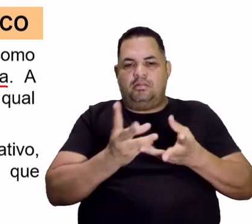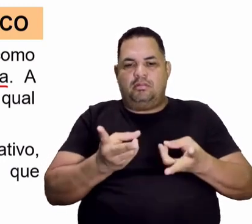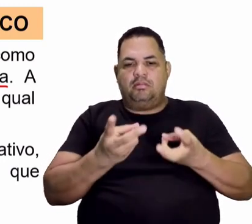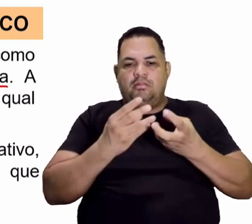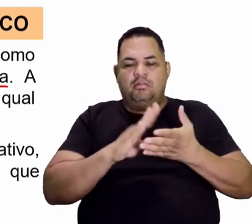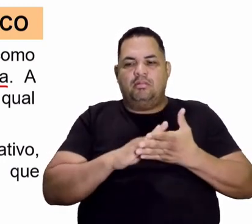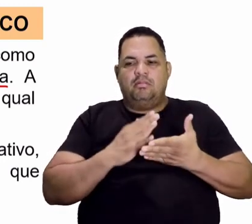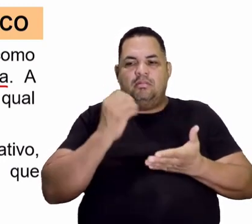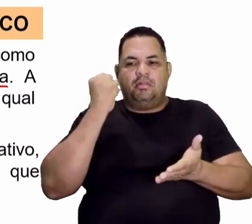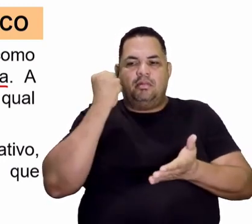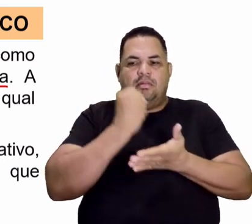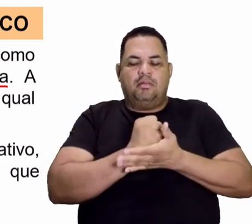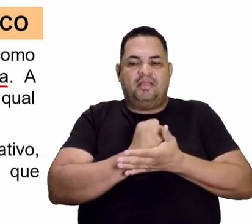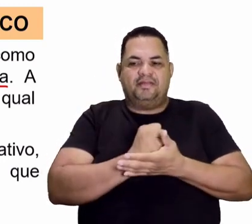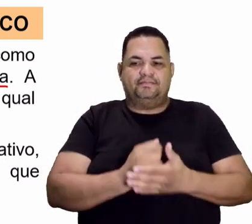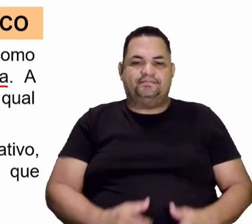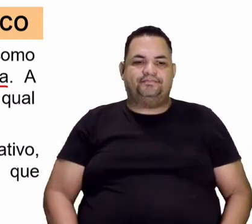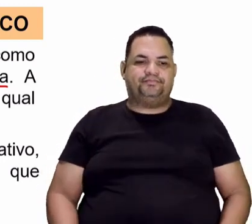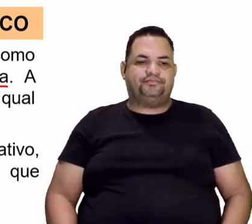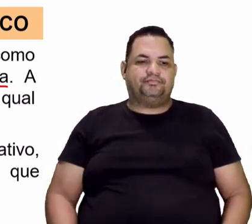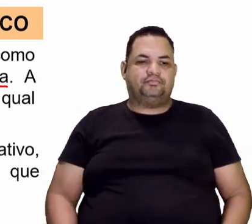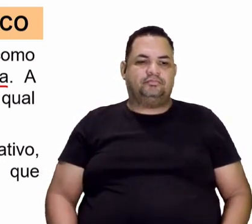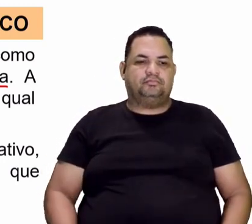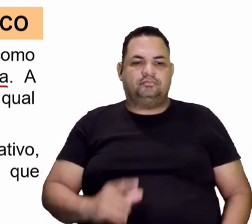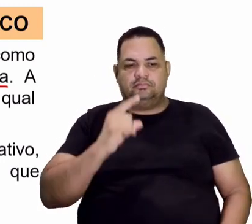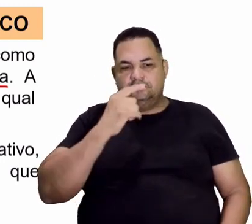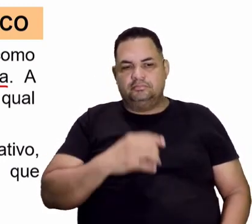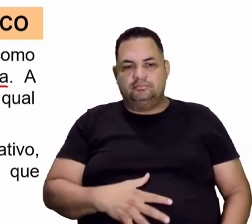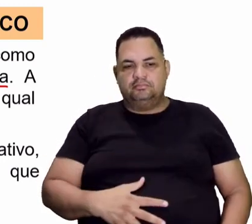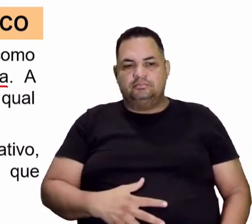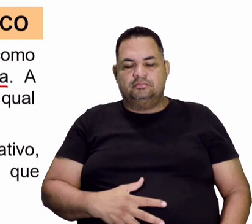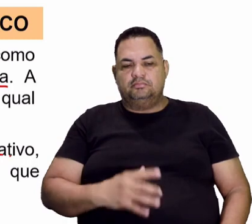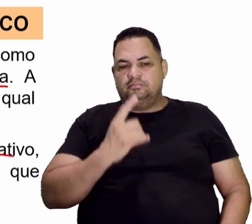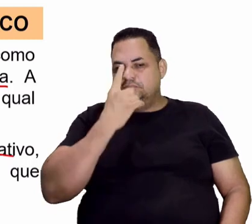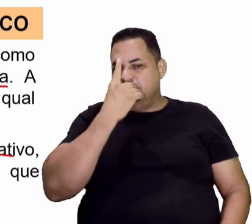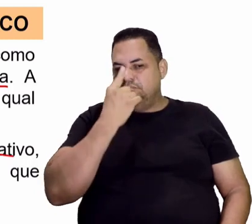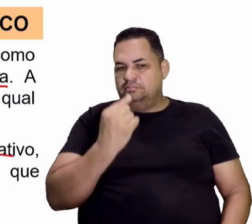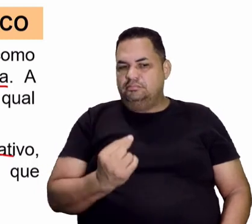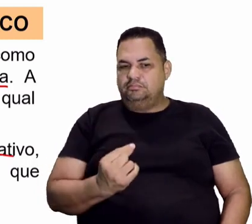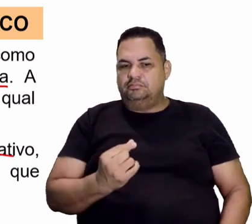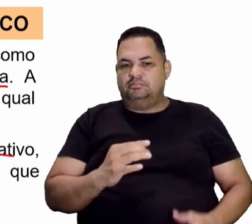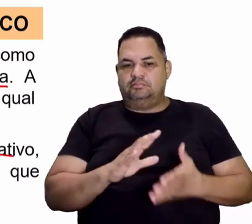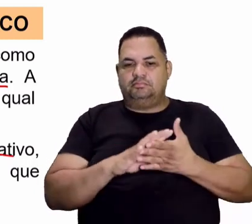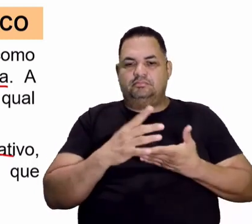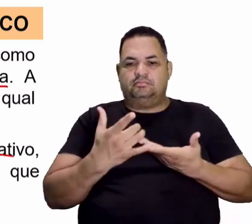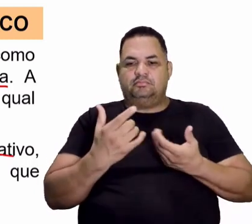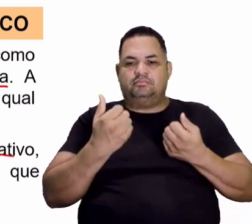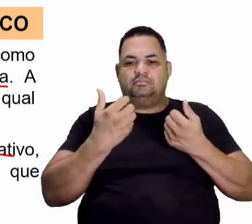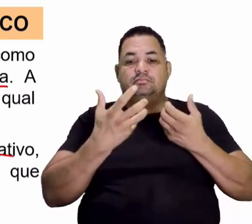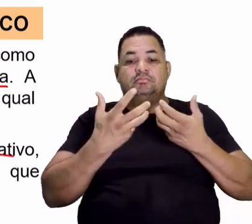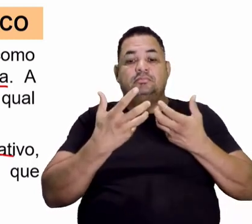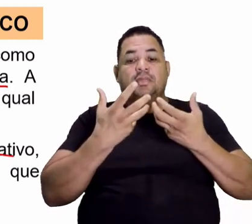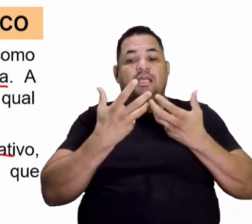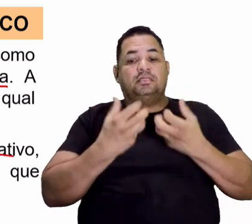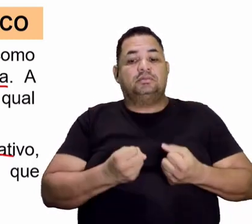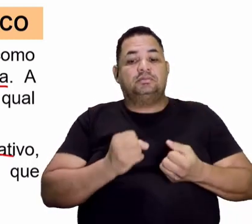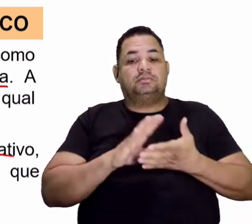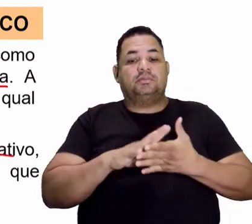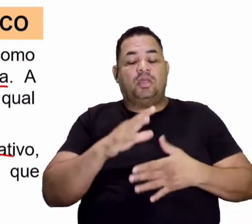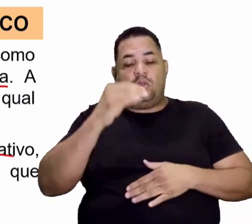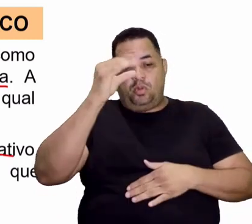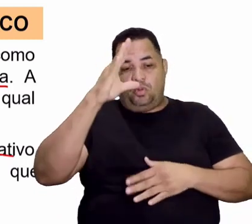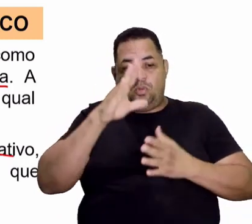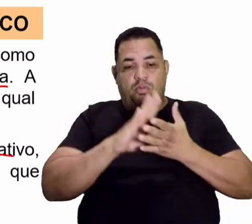sensíveis deixam sua marca. Locke também admite que existe o conhecimento demonstrativo, que é a reflexão sobre